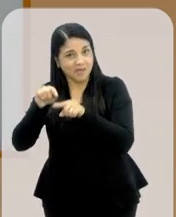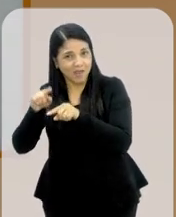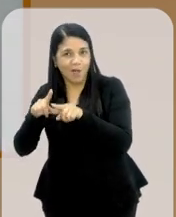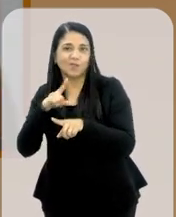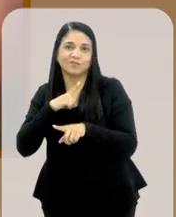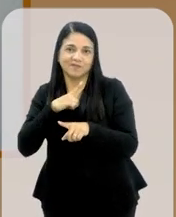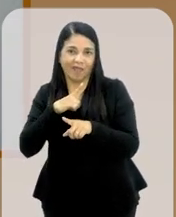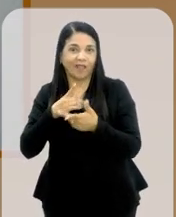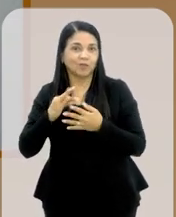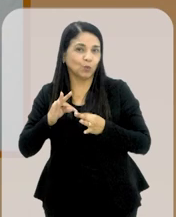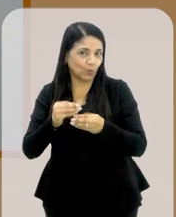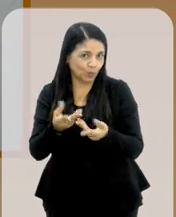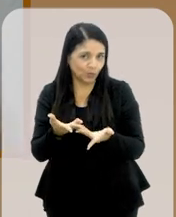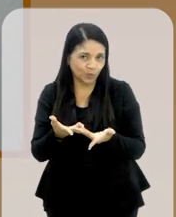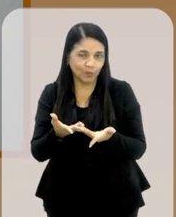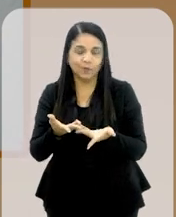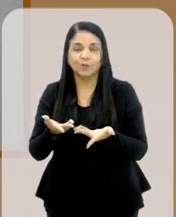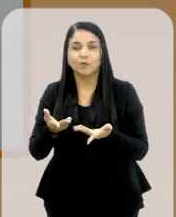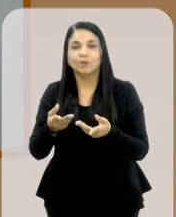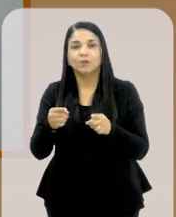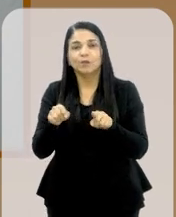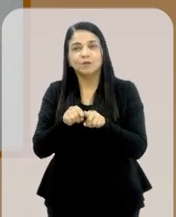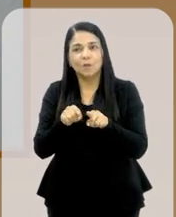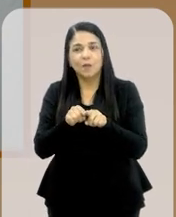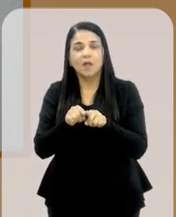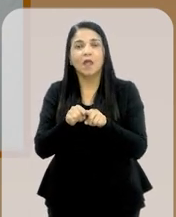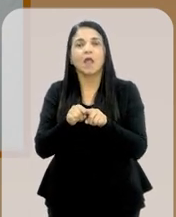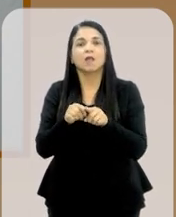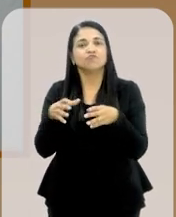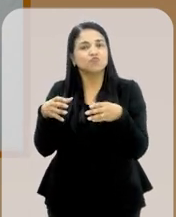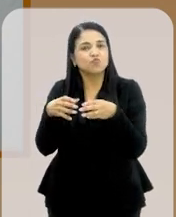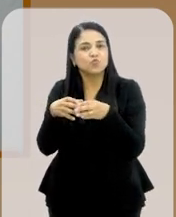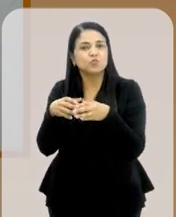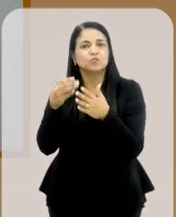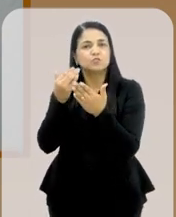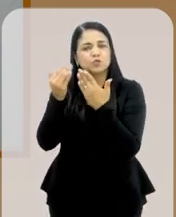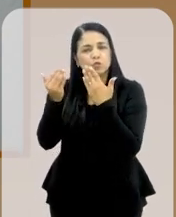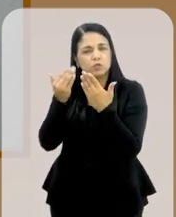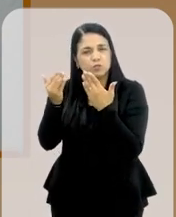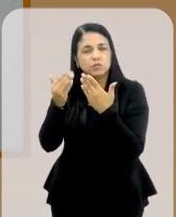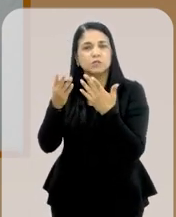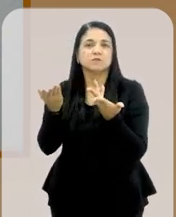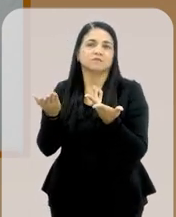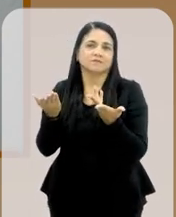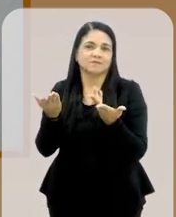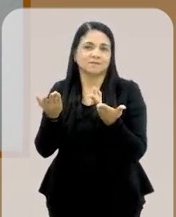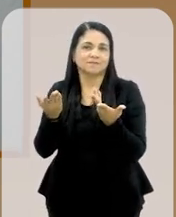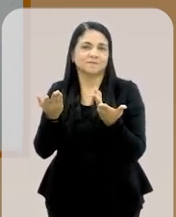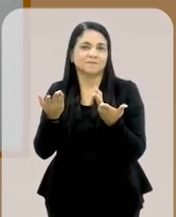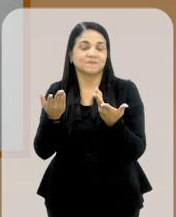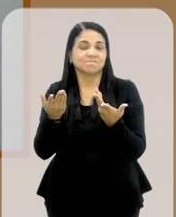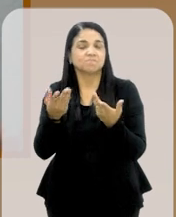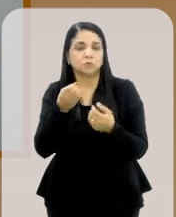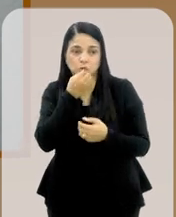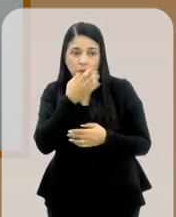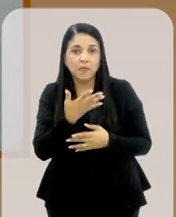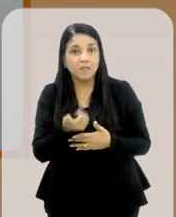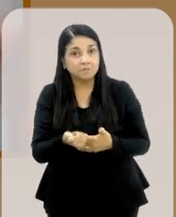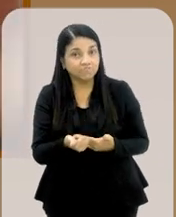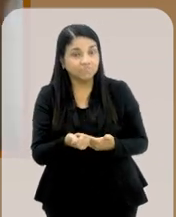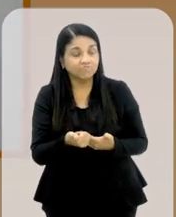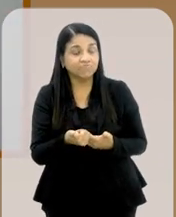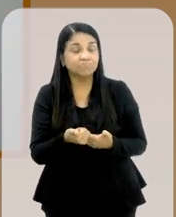material, e vão levados para um grupo de psicologia, psicoterapia e tudo mais. Tudo